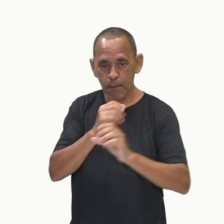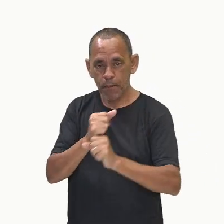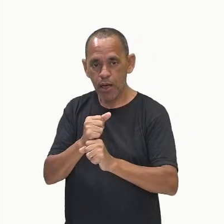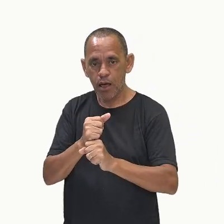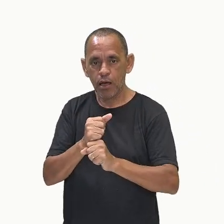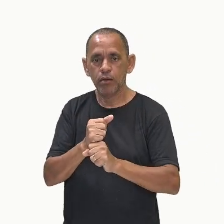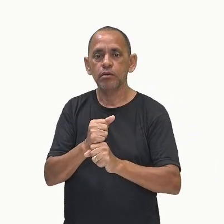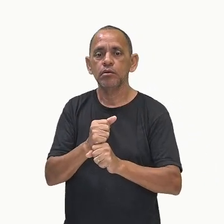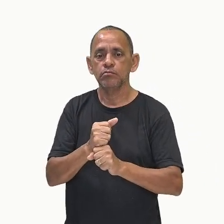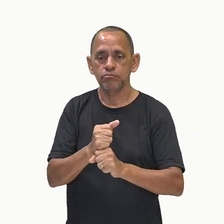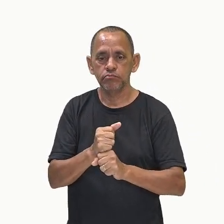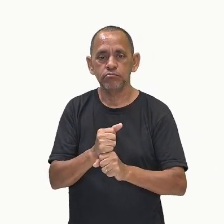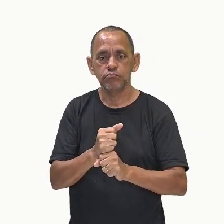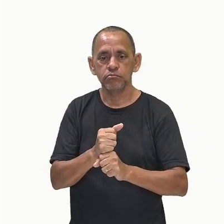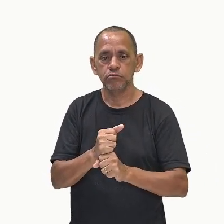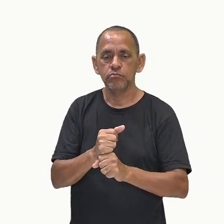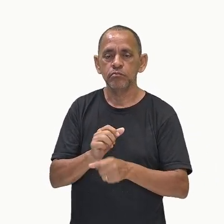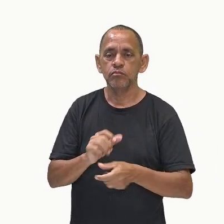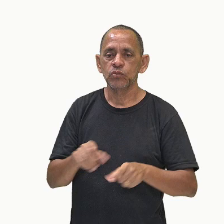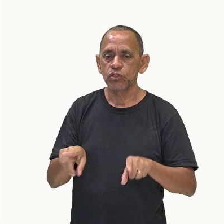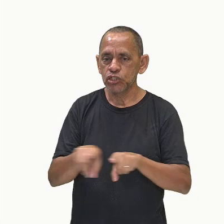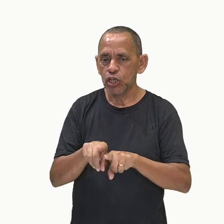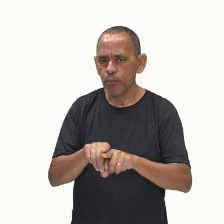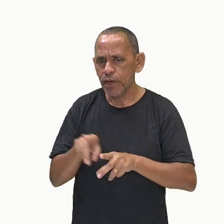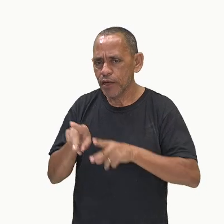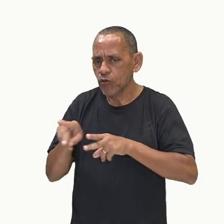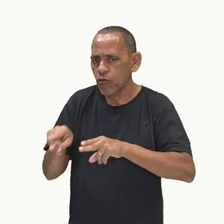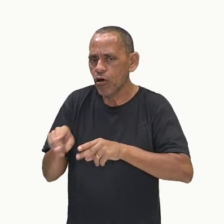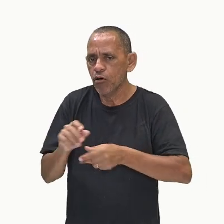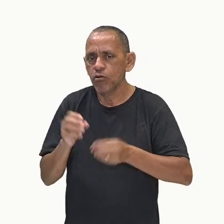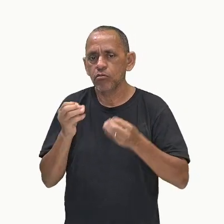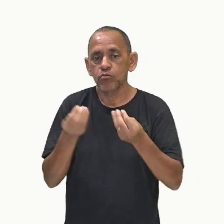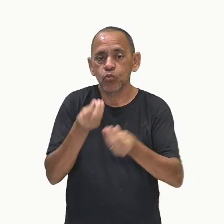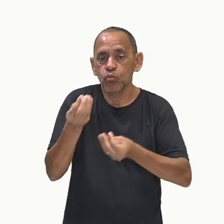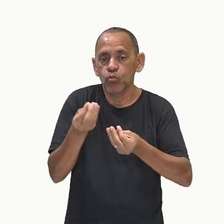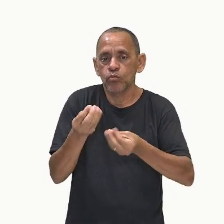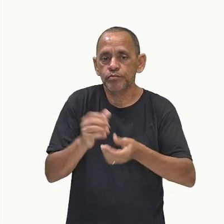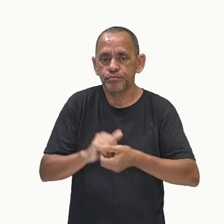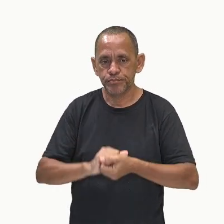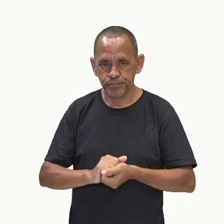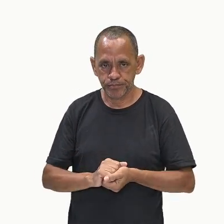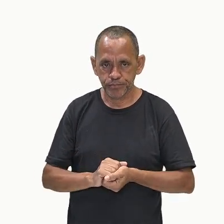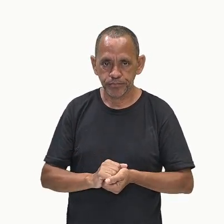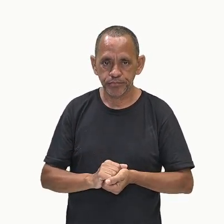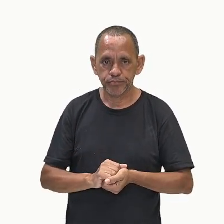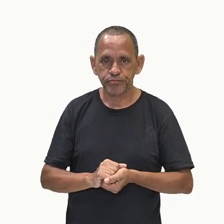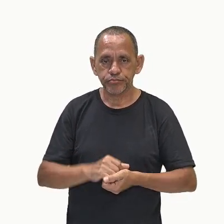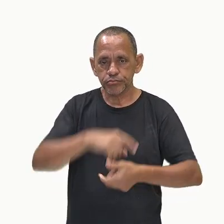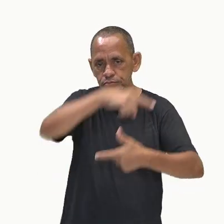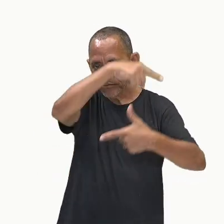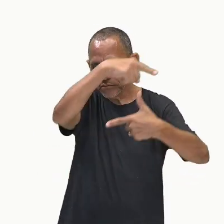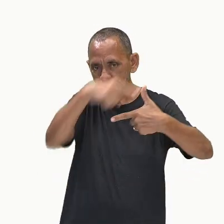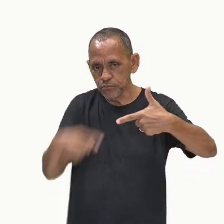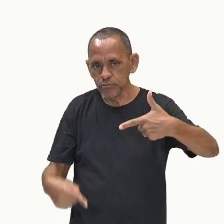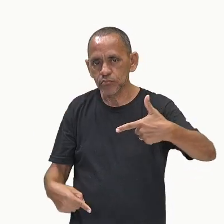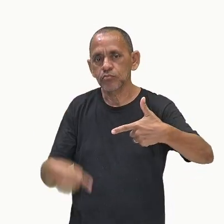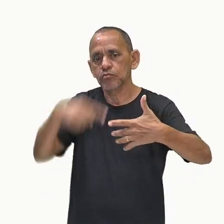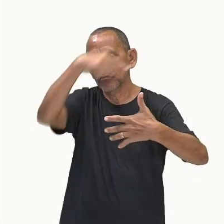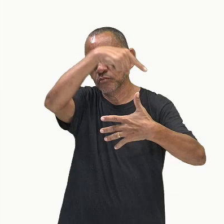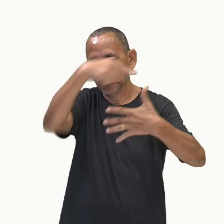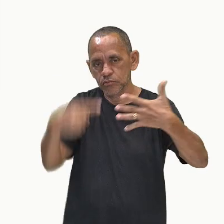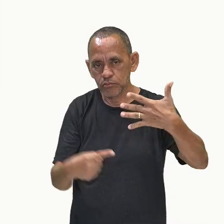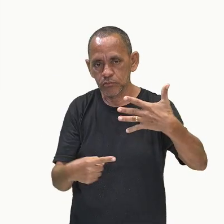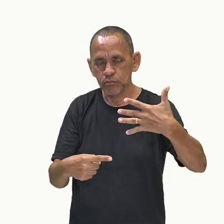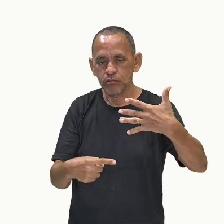lados. Então, o que corrobora como a alternativa correta, a